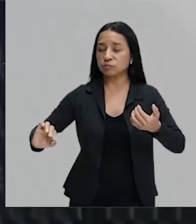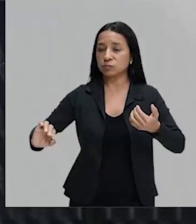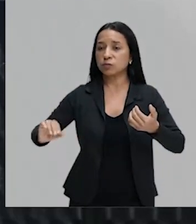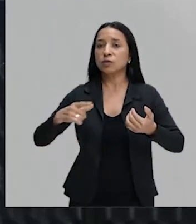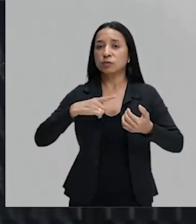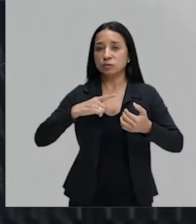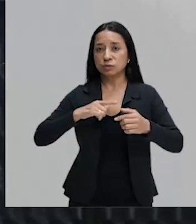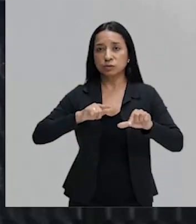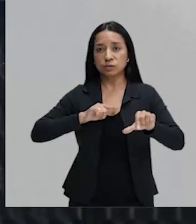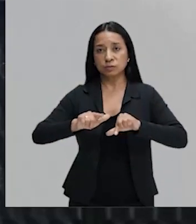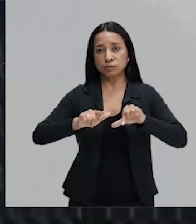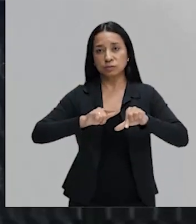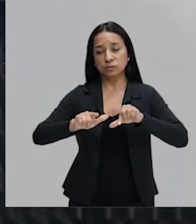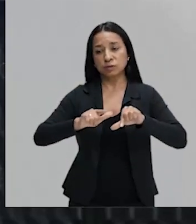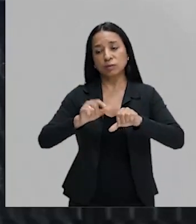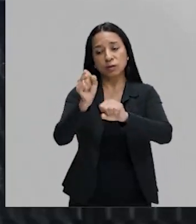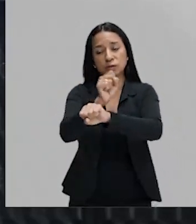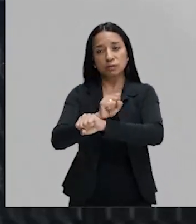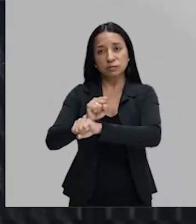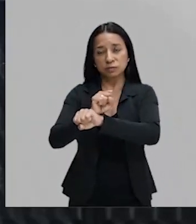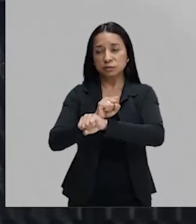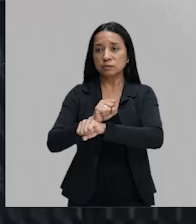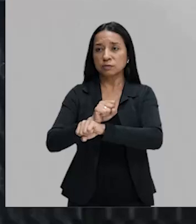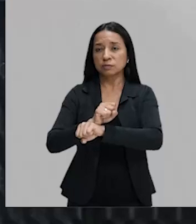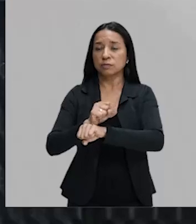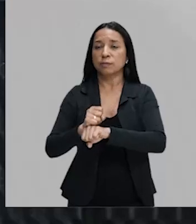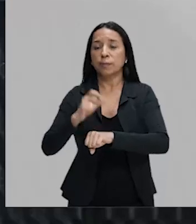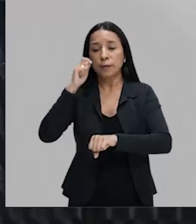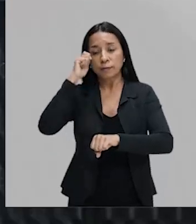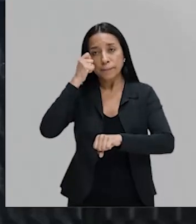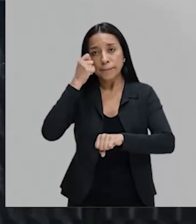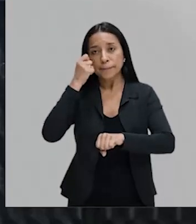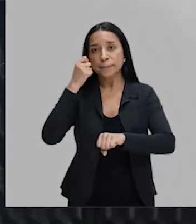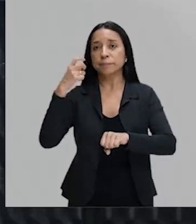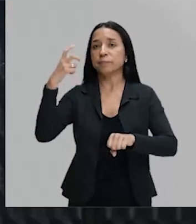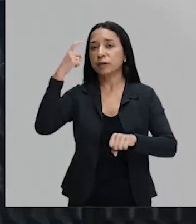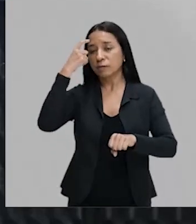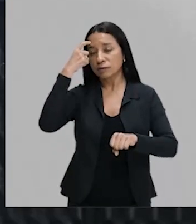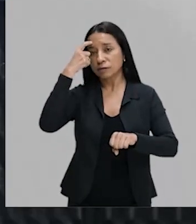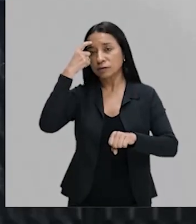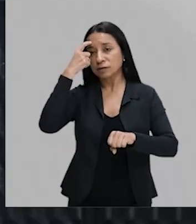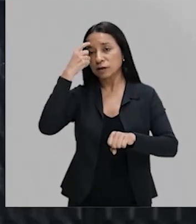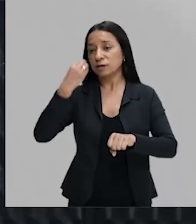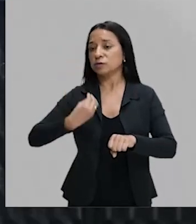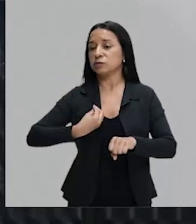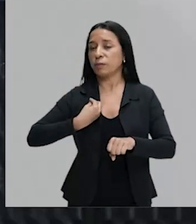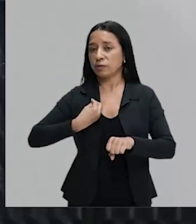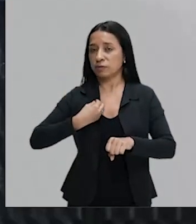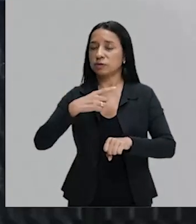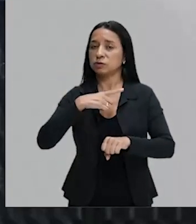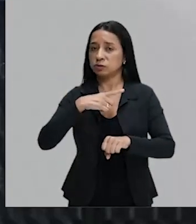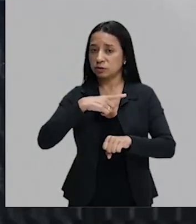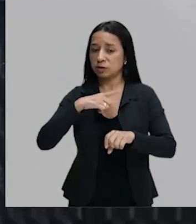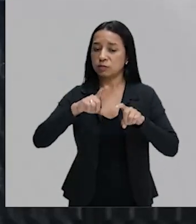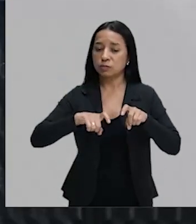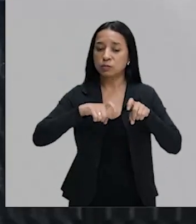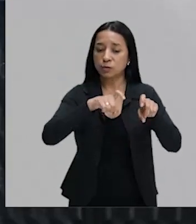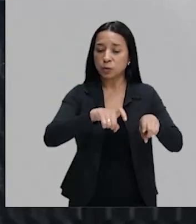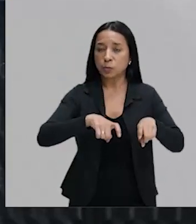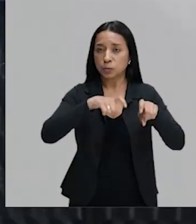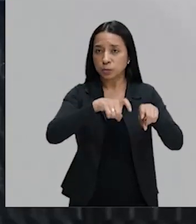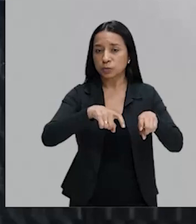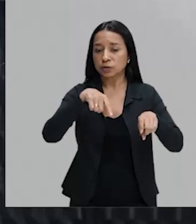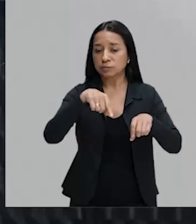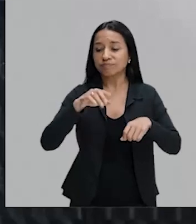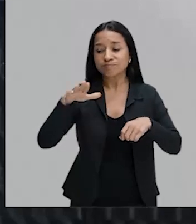trabalho escravo africano. Então, essa mentalidade ela vai estar presente nesses produtores de café do